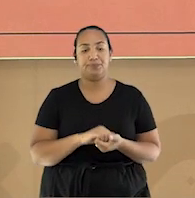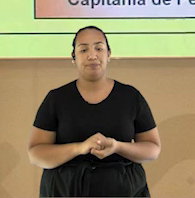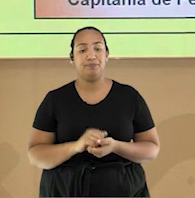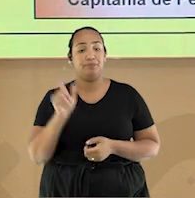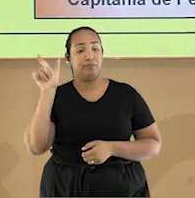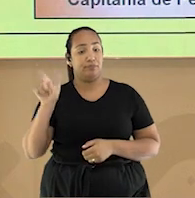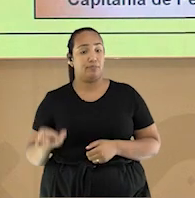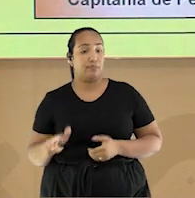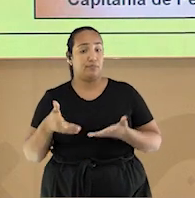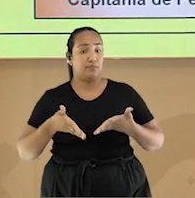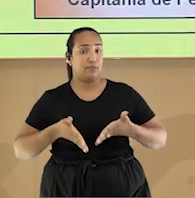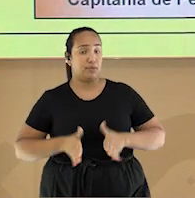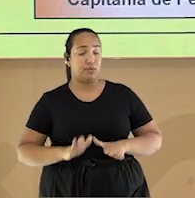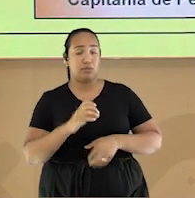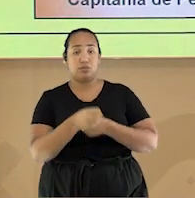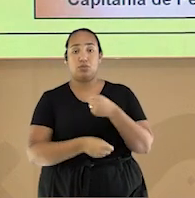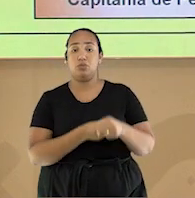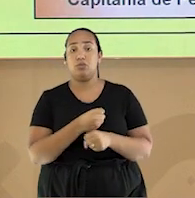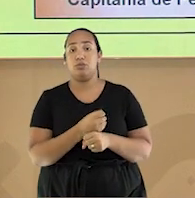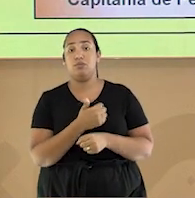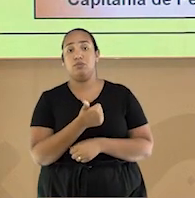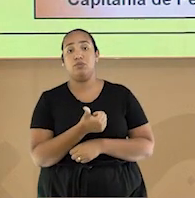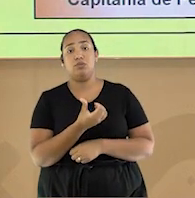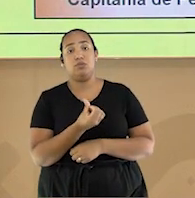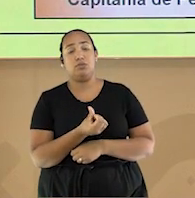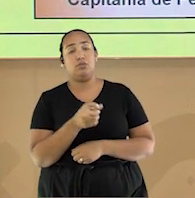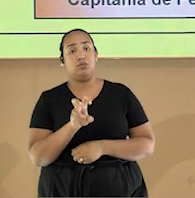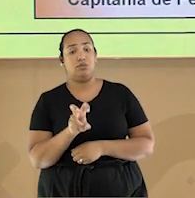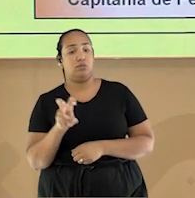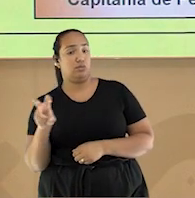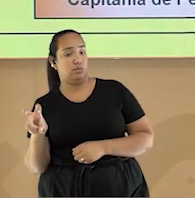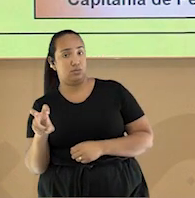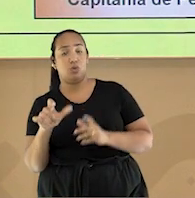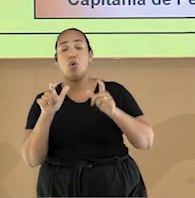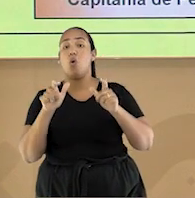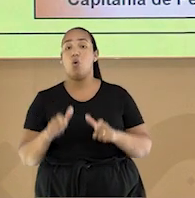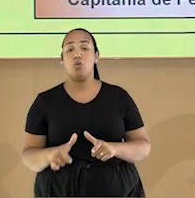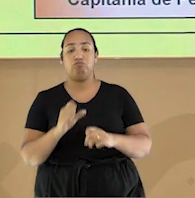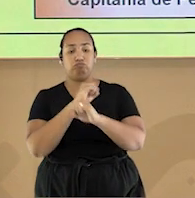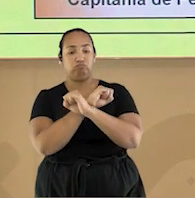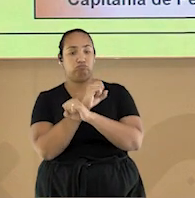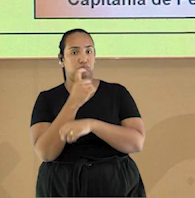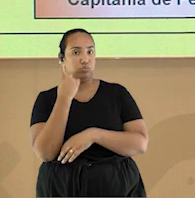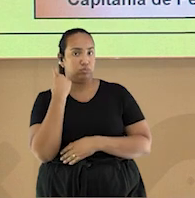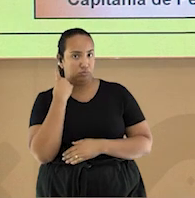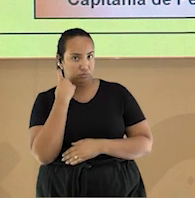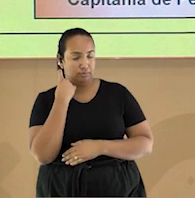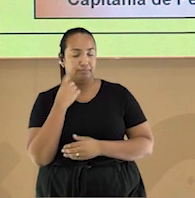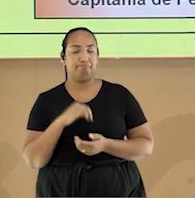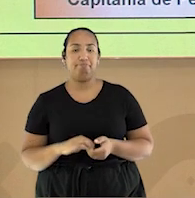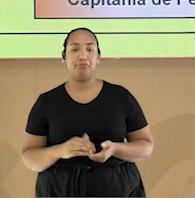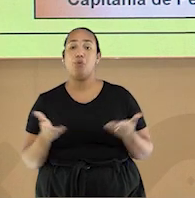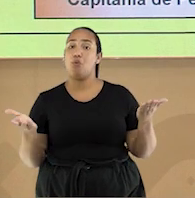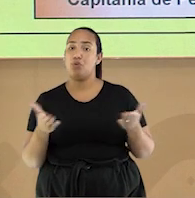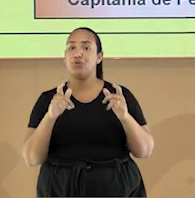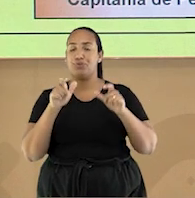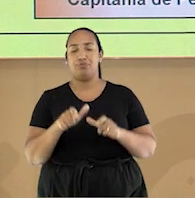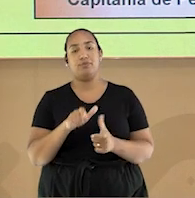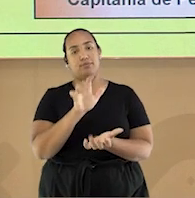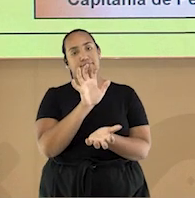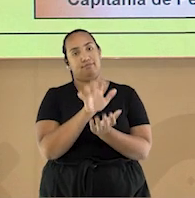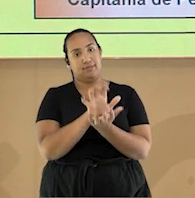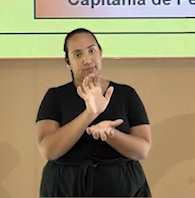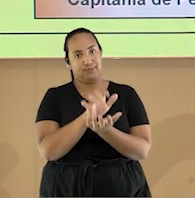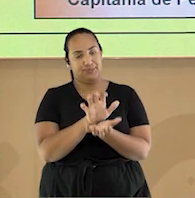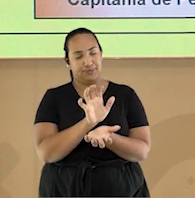nasceu aproximadamente em 1655, no Quilombo dos Palmares, capitania de Pernambuco, região da Serra